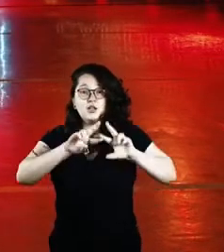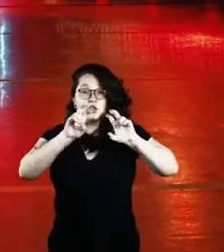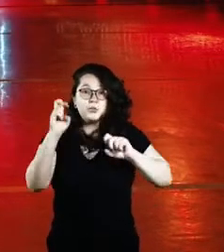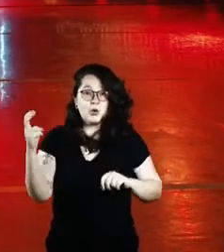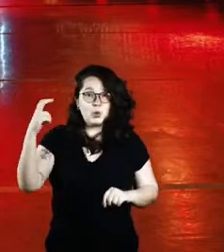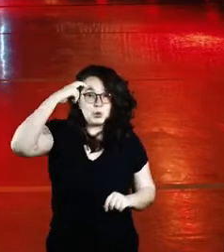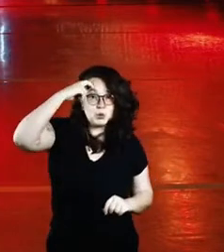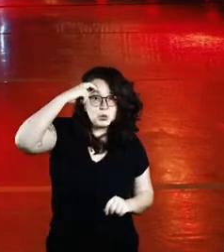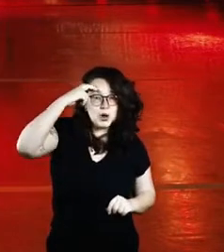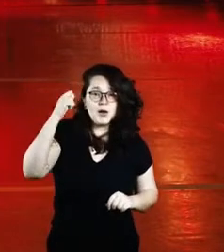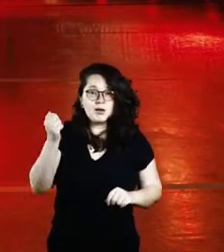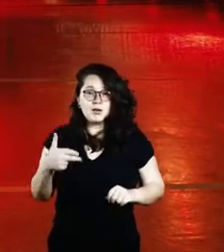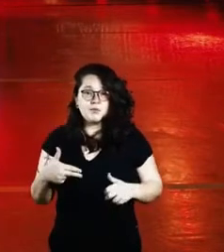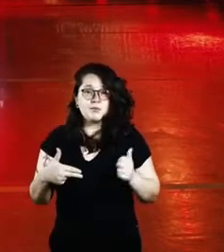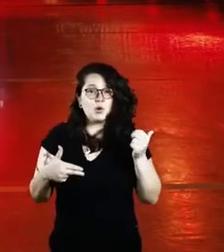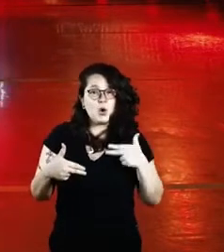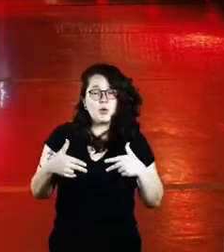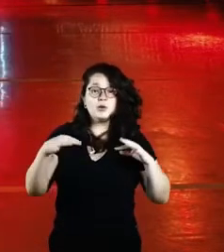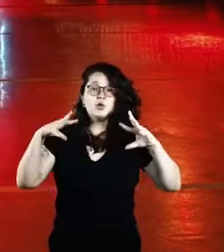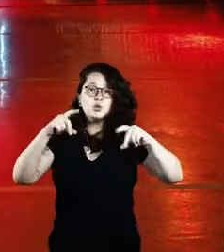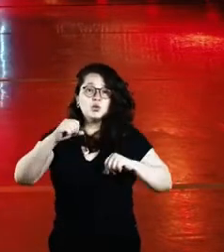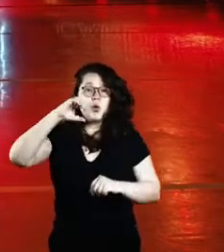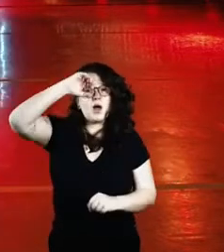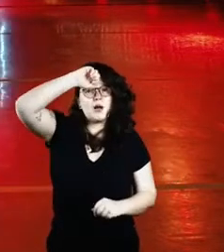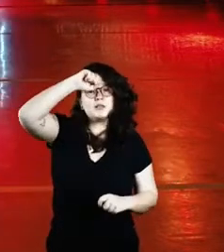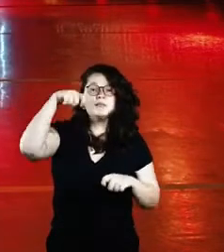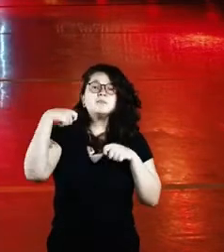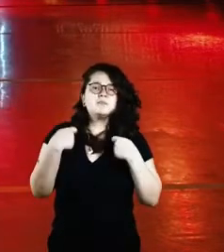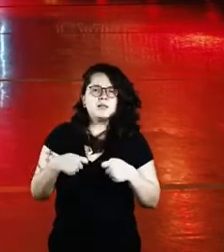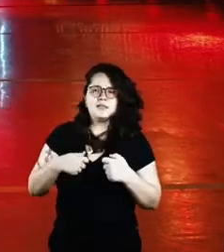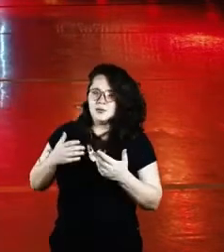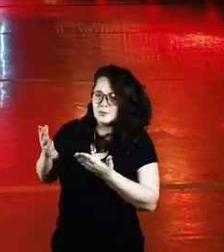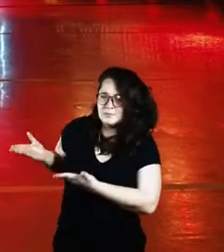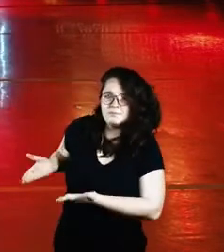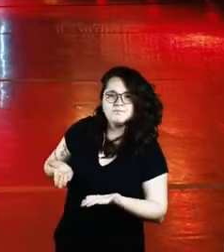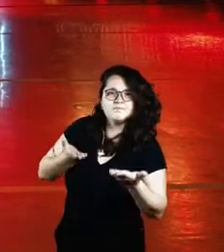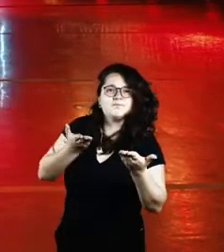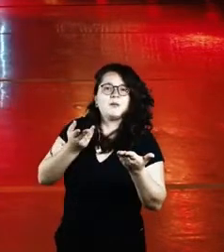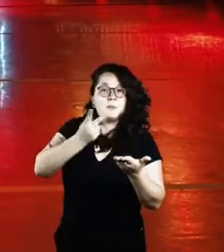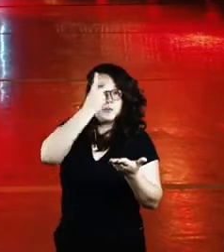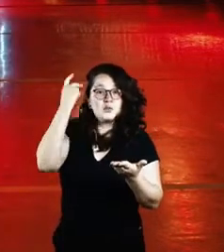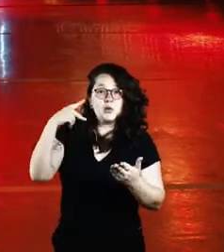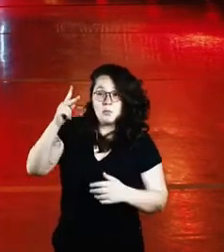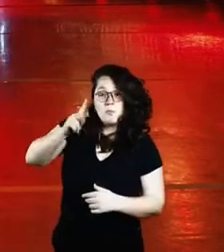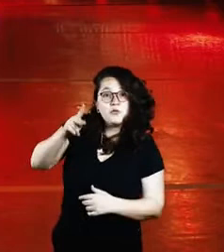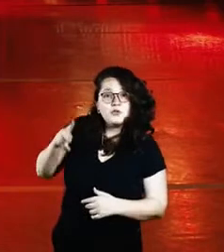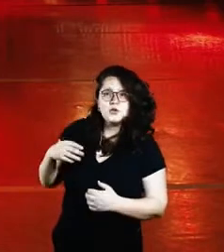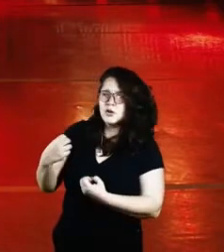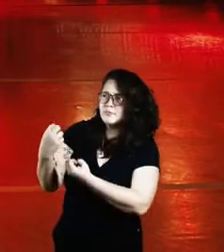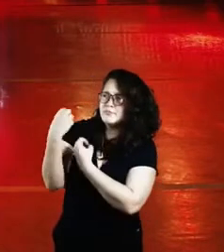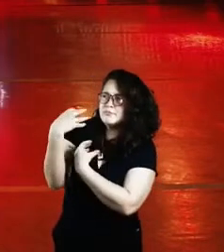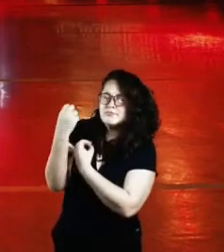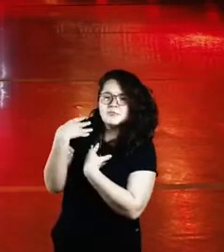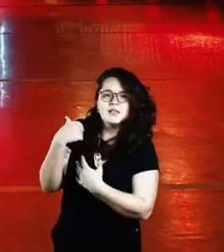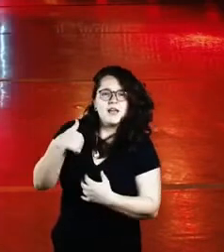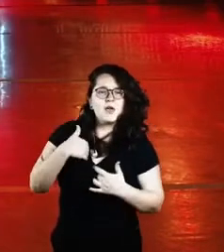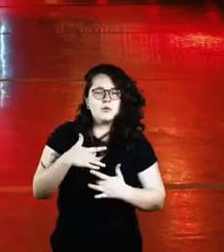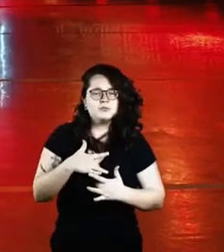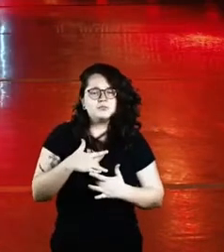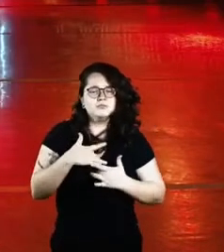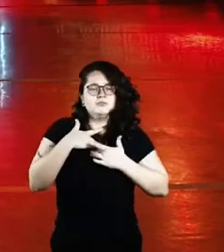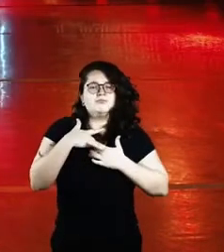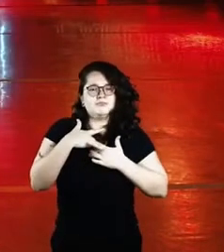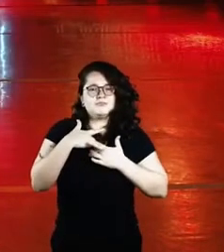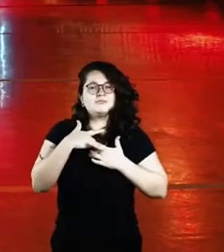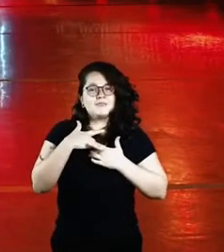que eu aprendi, sem trazer os meus mestres, os meus professores, as pessoas que me inspirou e que me inspiraram